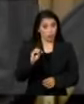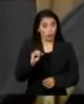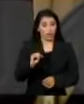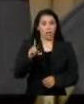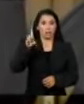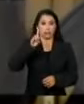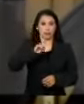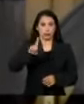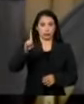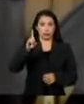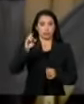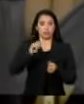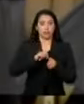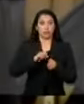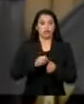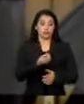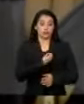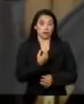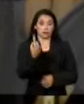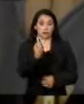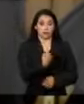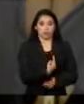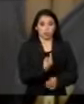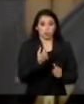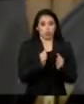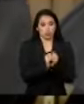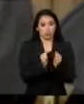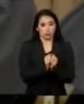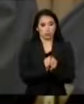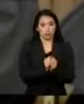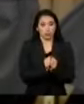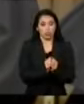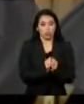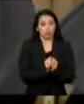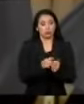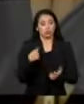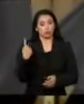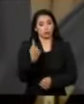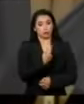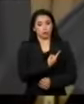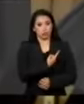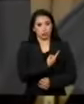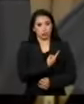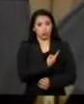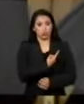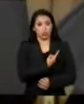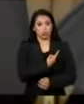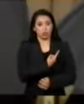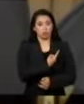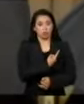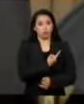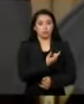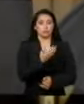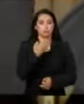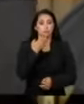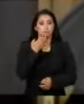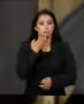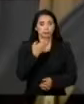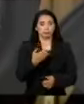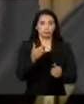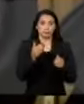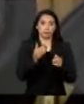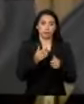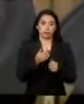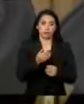fez carne e habitou entre nós. Peço sinceras licenças a todos, porque o país é laico,